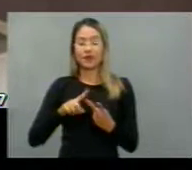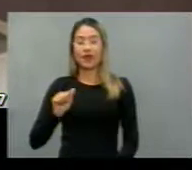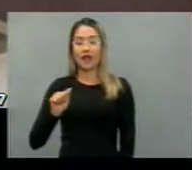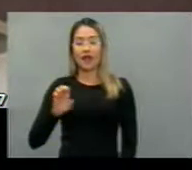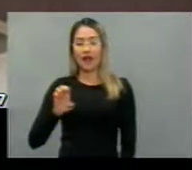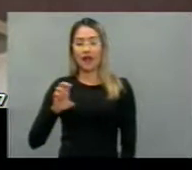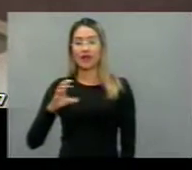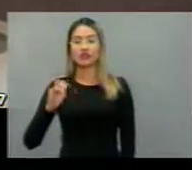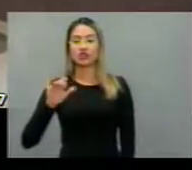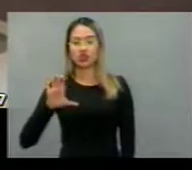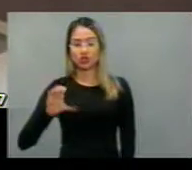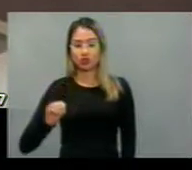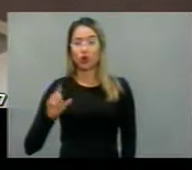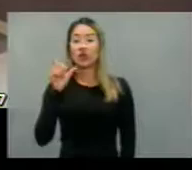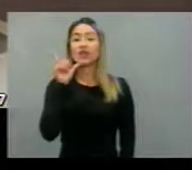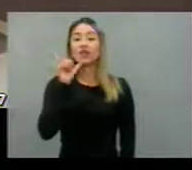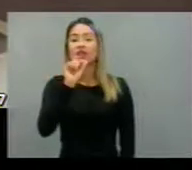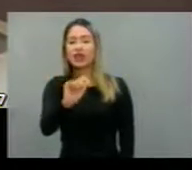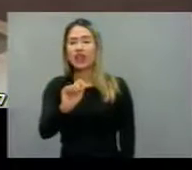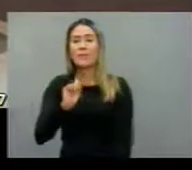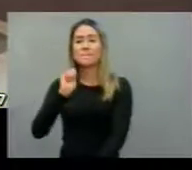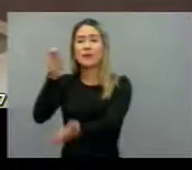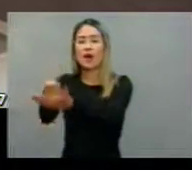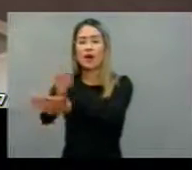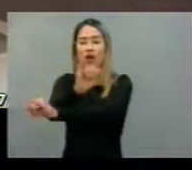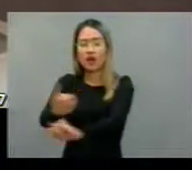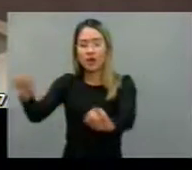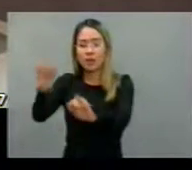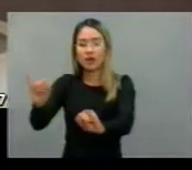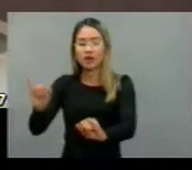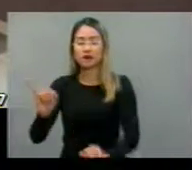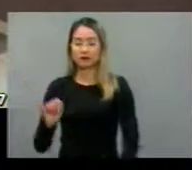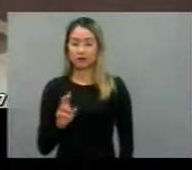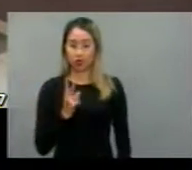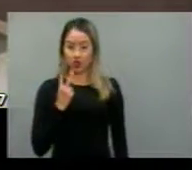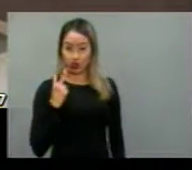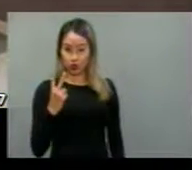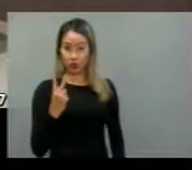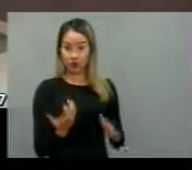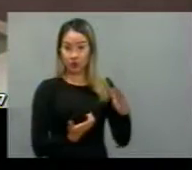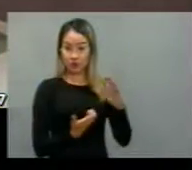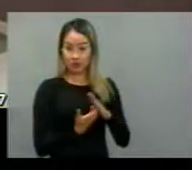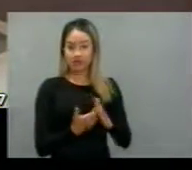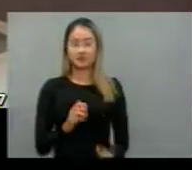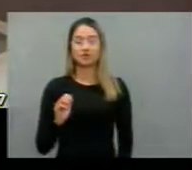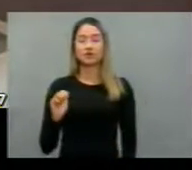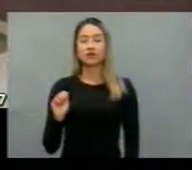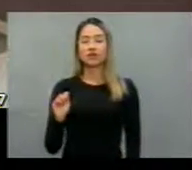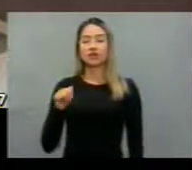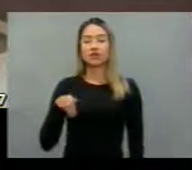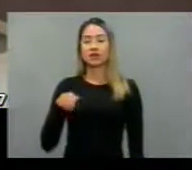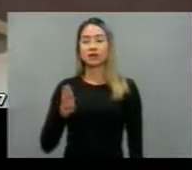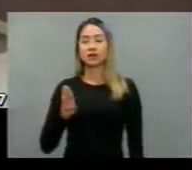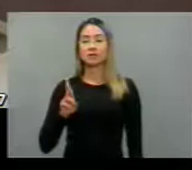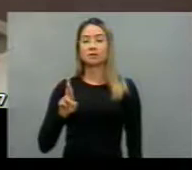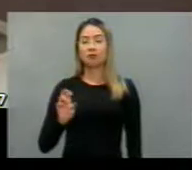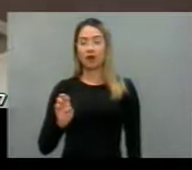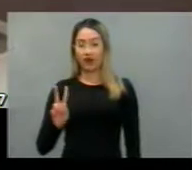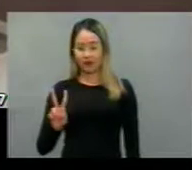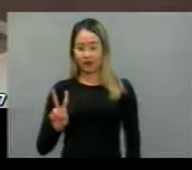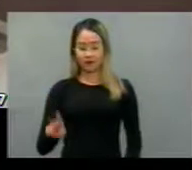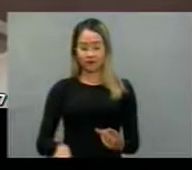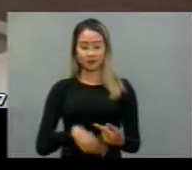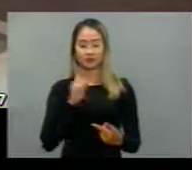Friboi, e a Ambev. 10 corporações foram as maiores doadoras da campanha